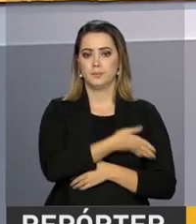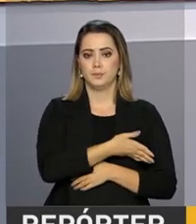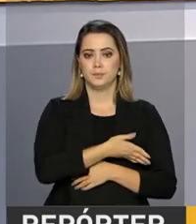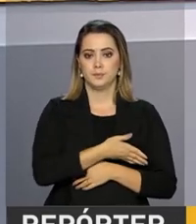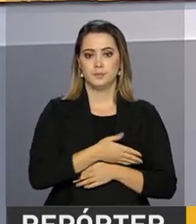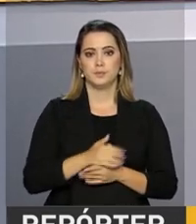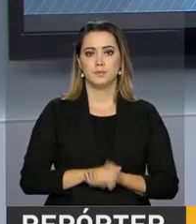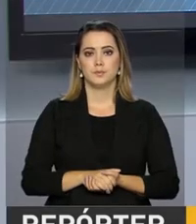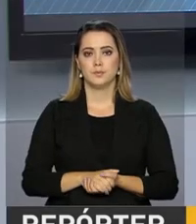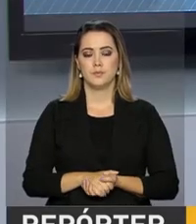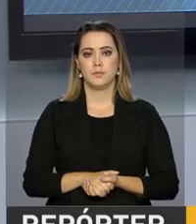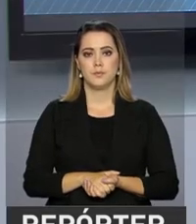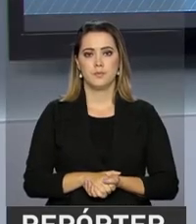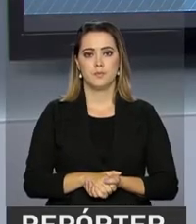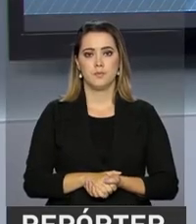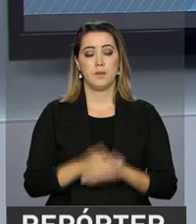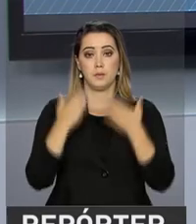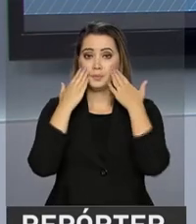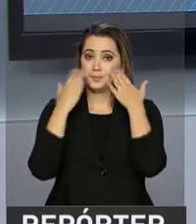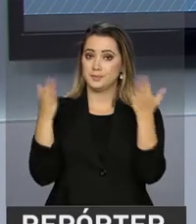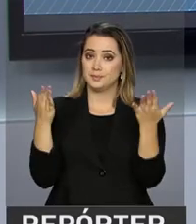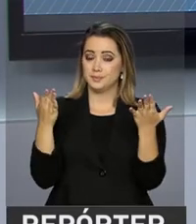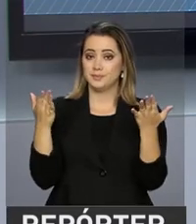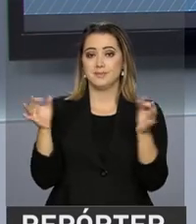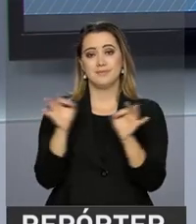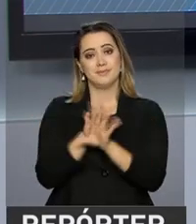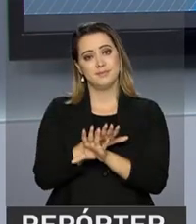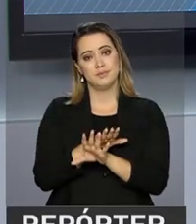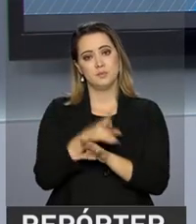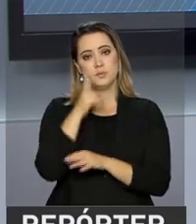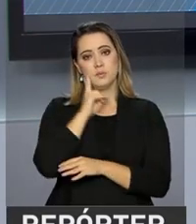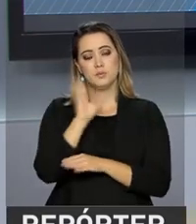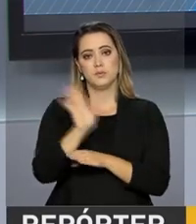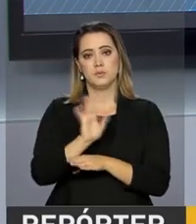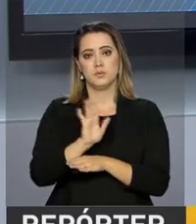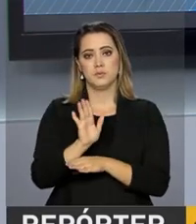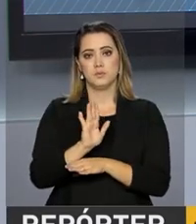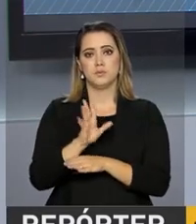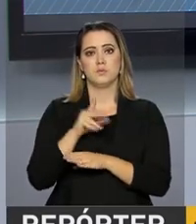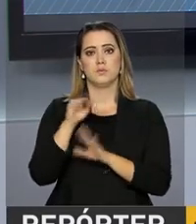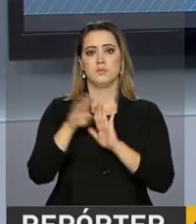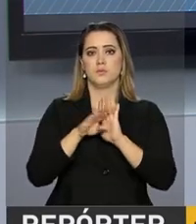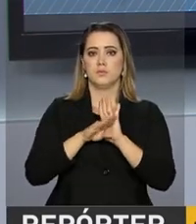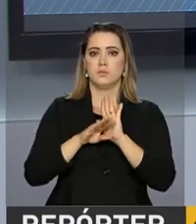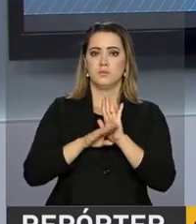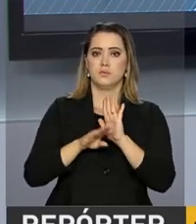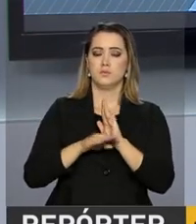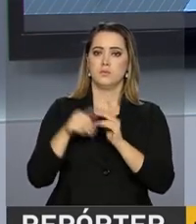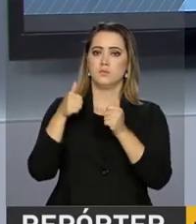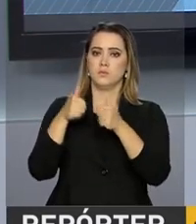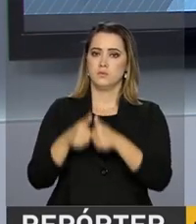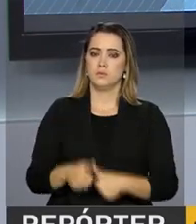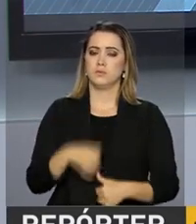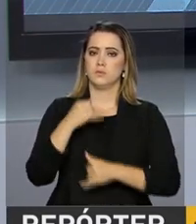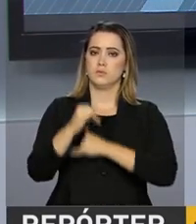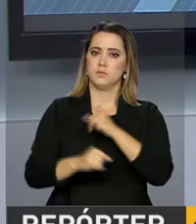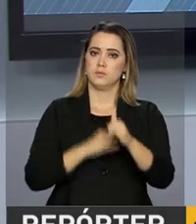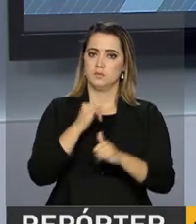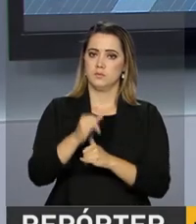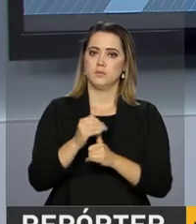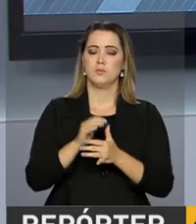juventude o repórter nbr fica por aqui você pode rever as reportagens no youtube e toda a nossa programação